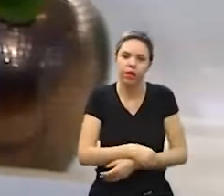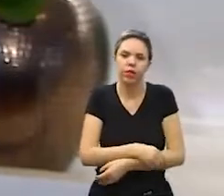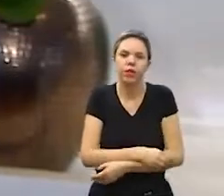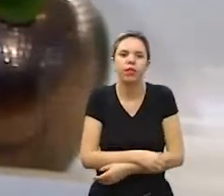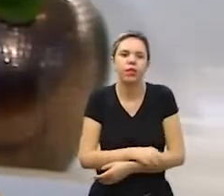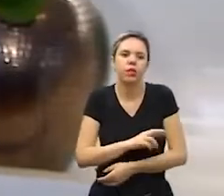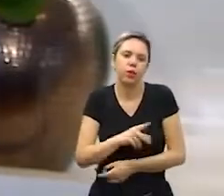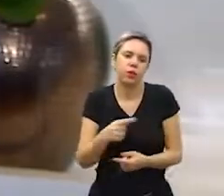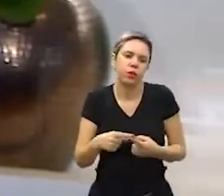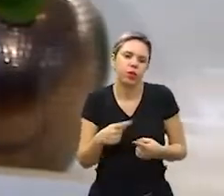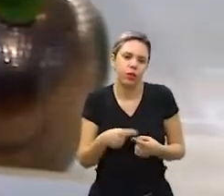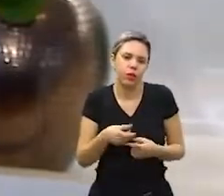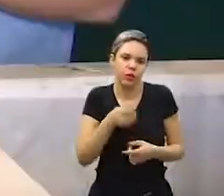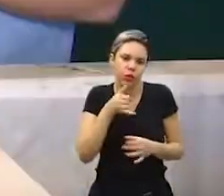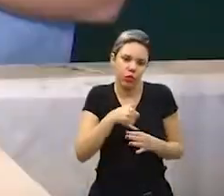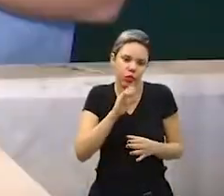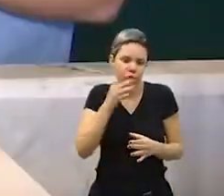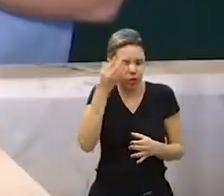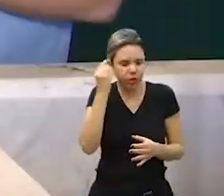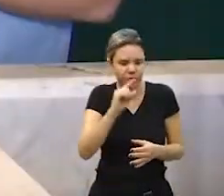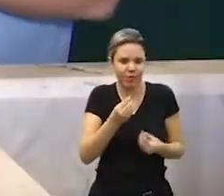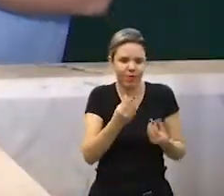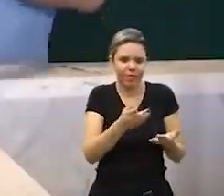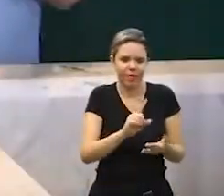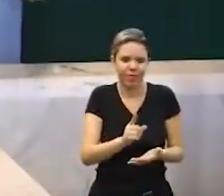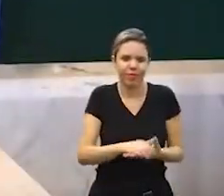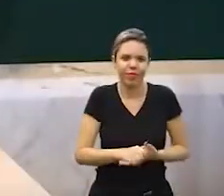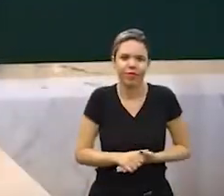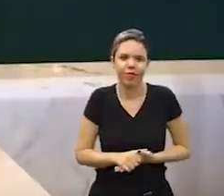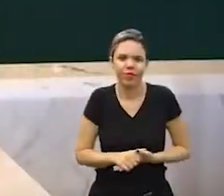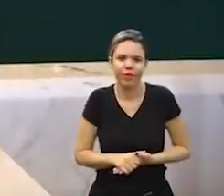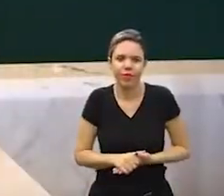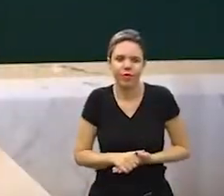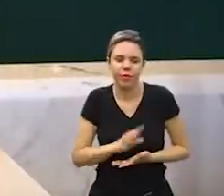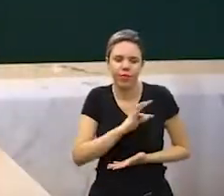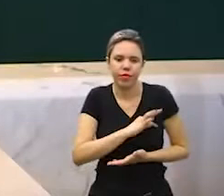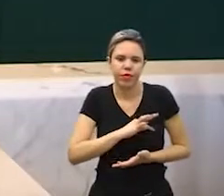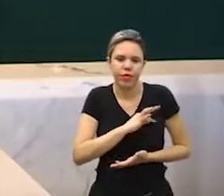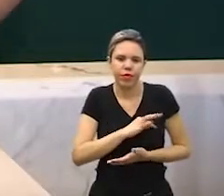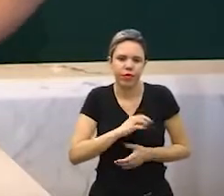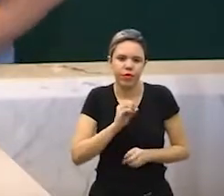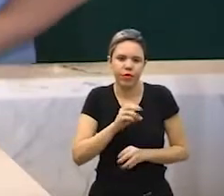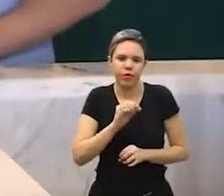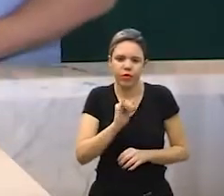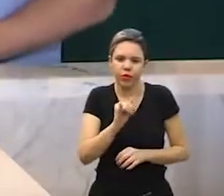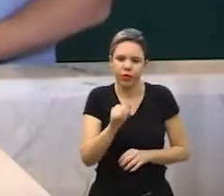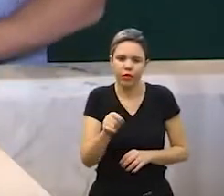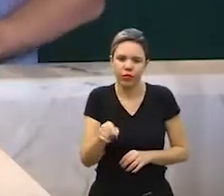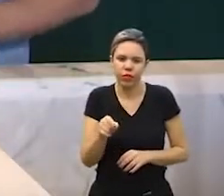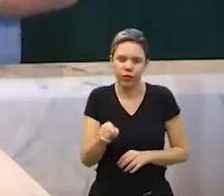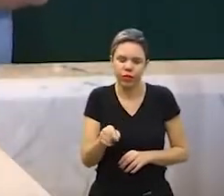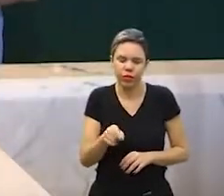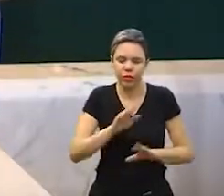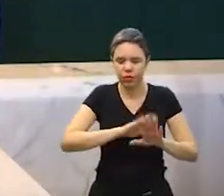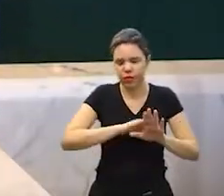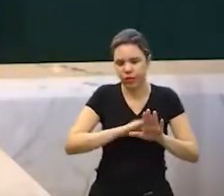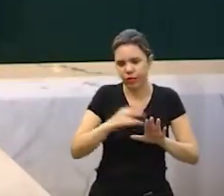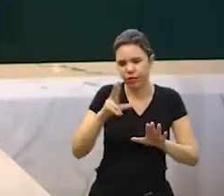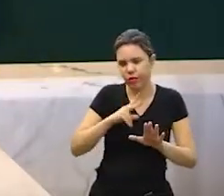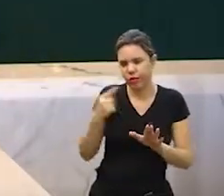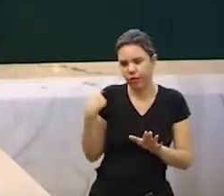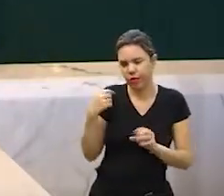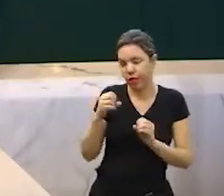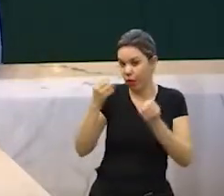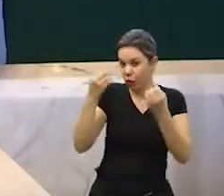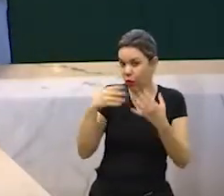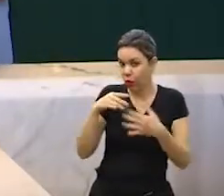ali. Então não é porque tá sem canudinho que ele esqueceu de colocar. E outra técnica que ela me contou aqui nos bastidores, e